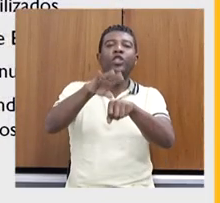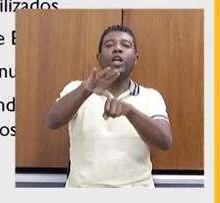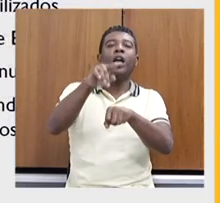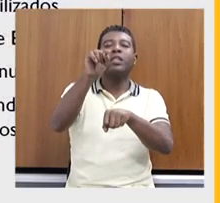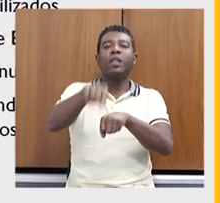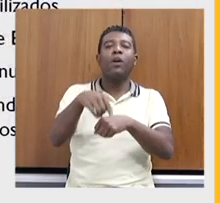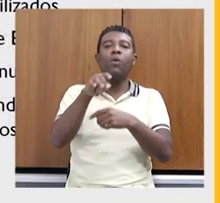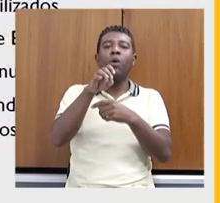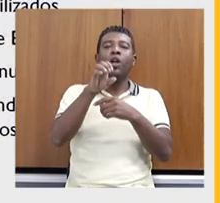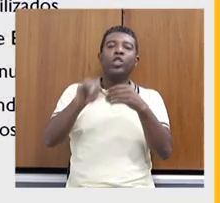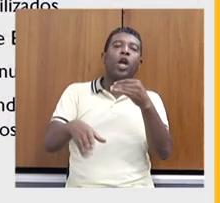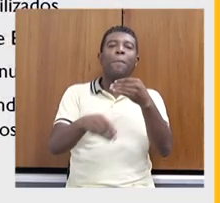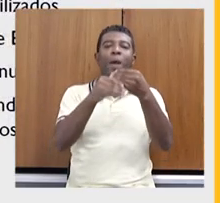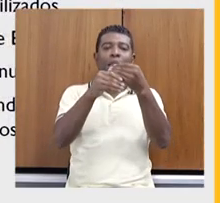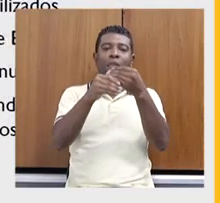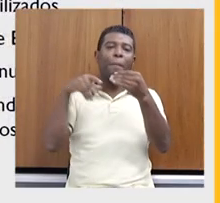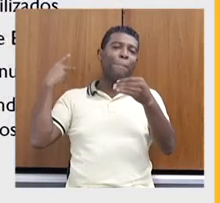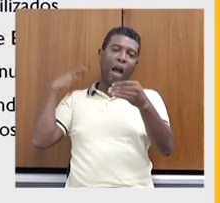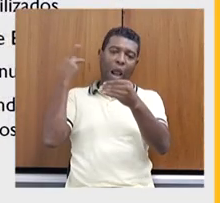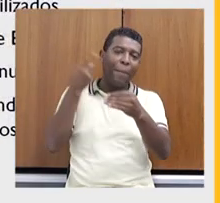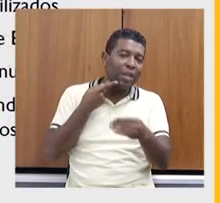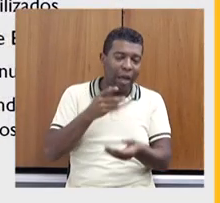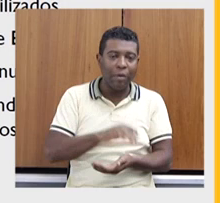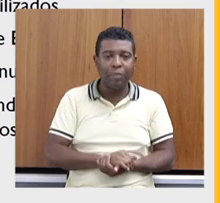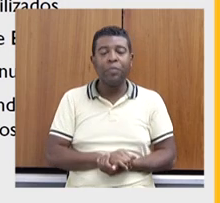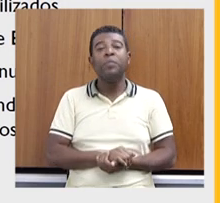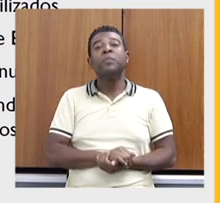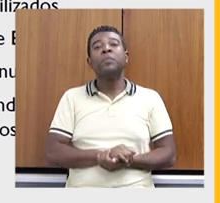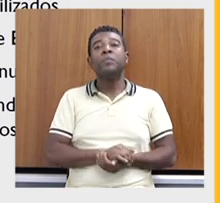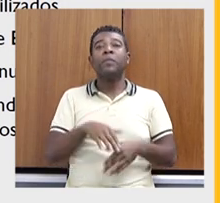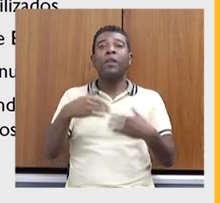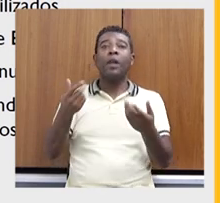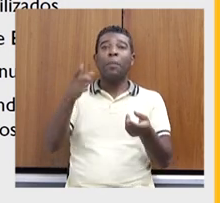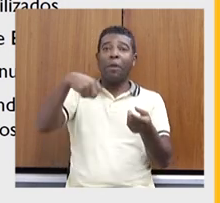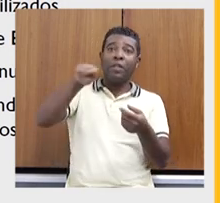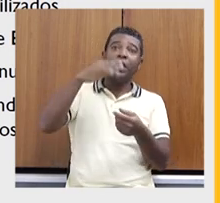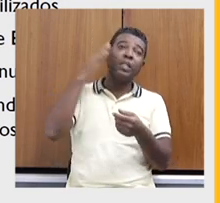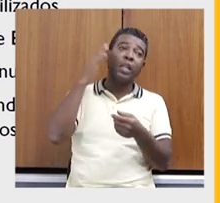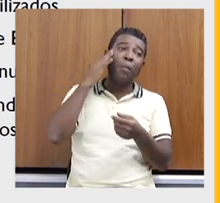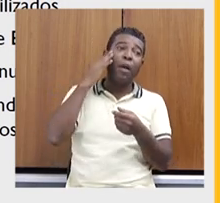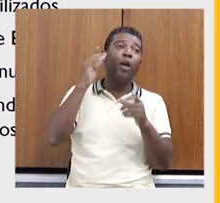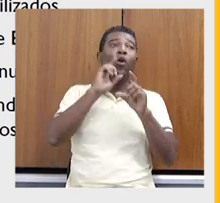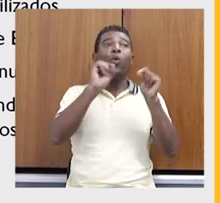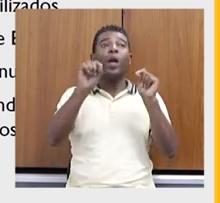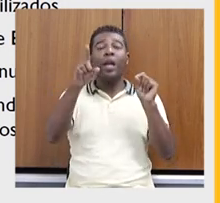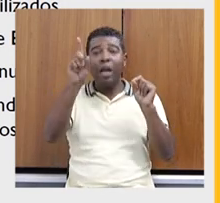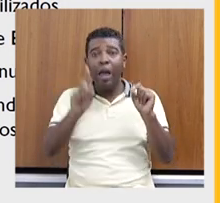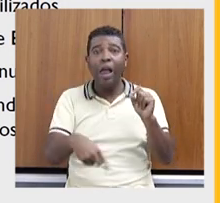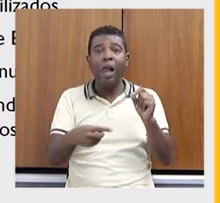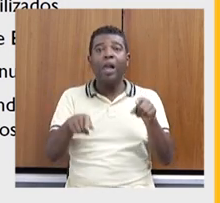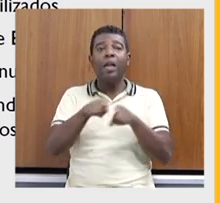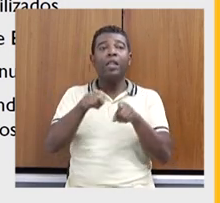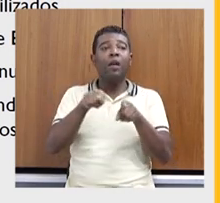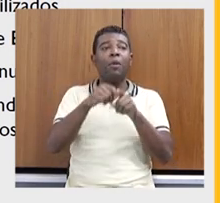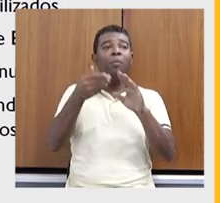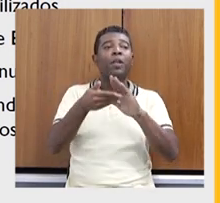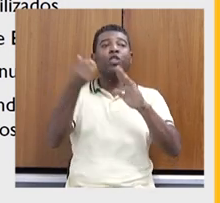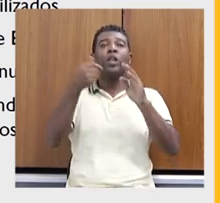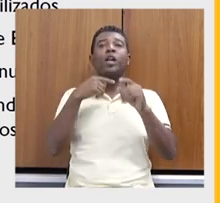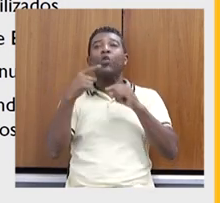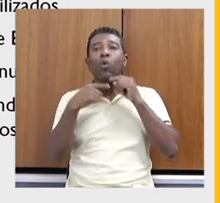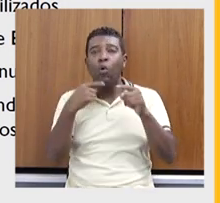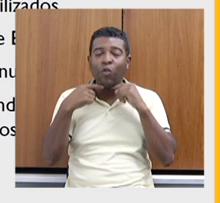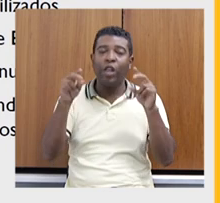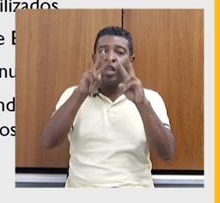parlamentares, em que estágio que elas estão, se tem alguma pendência e qual é essa pendência, também tirar suas dúvidas em relação às suas